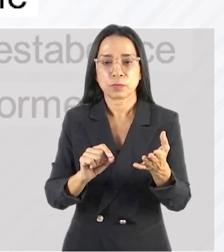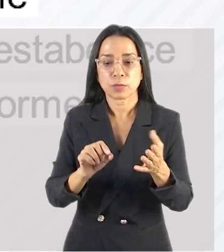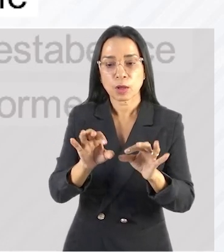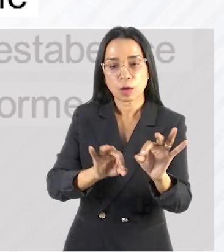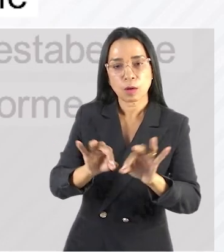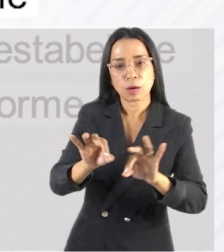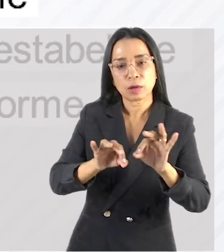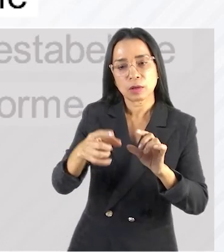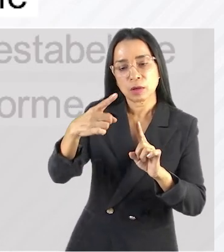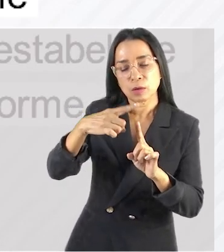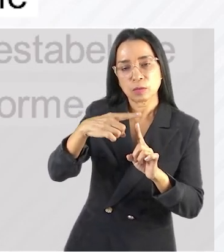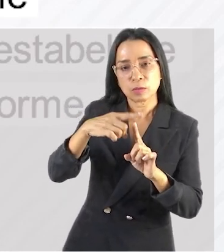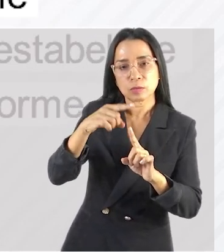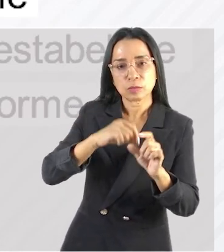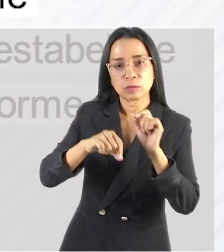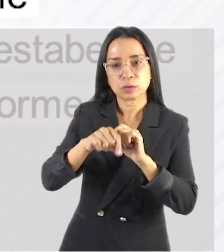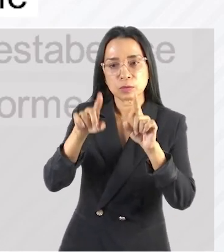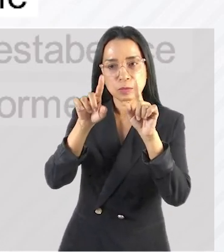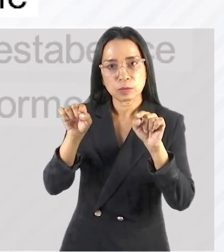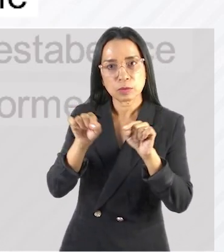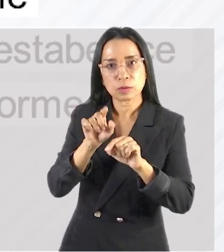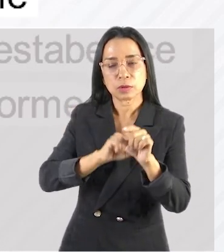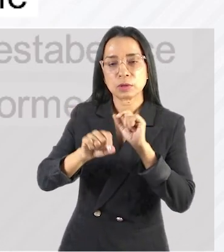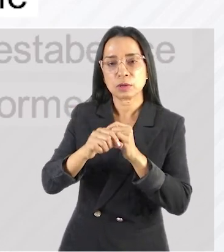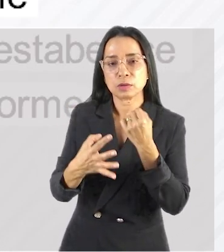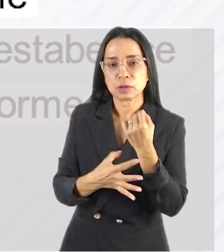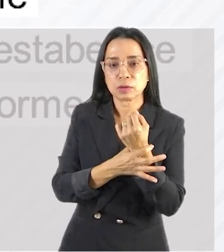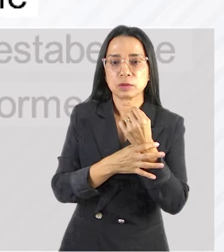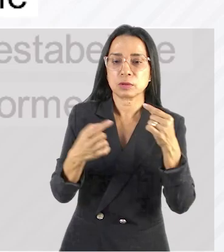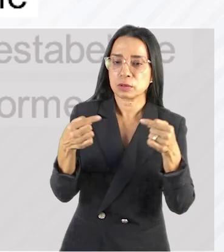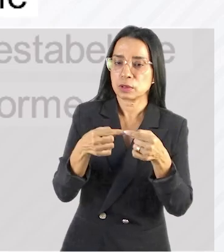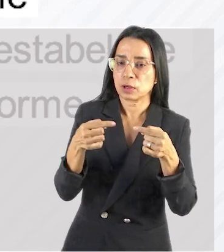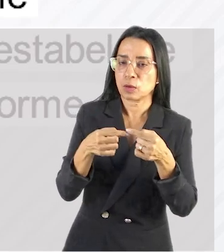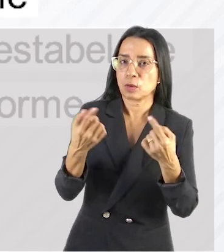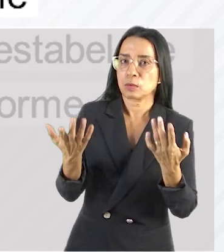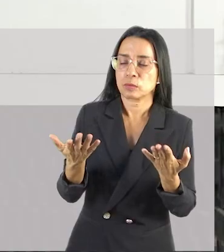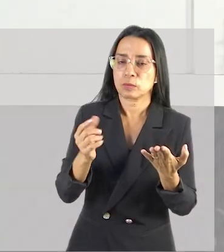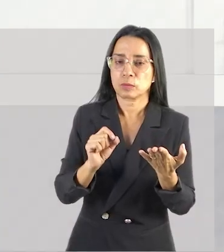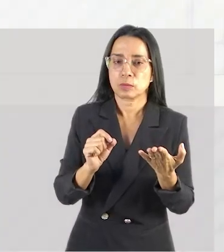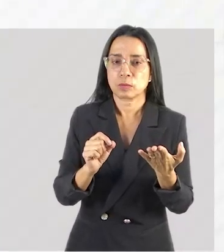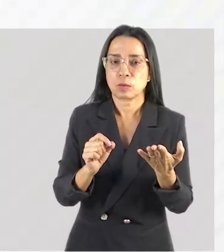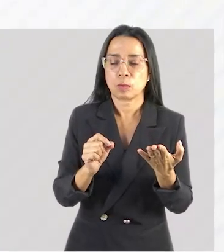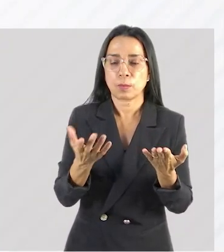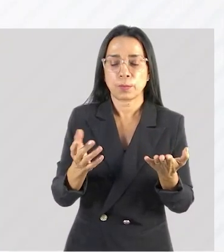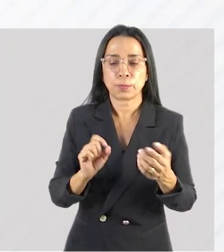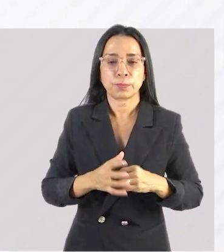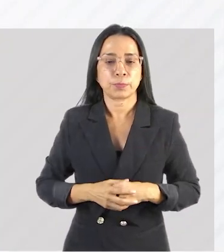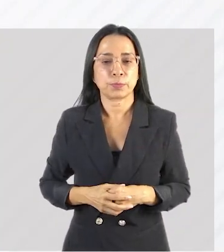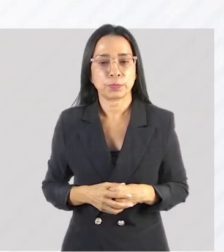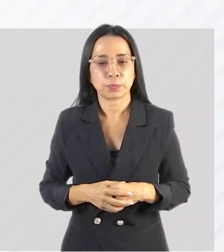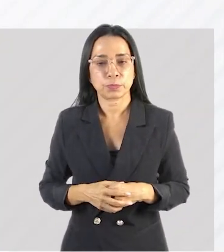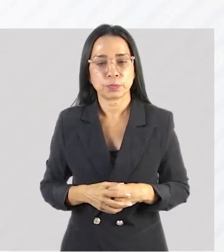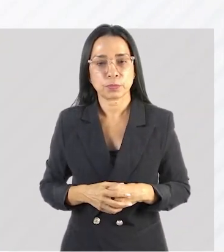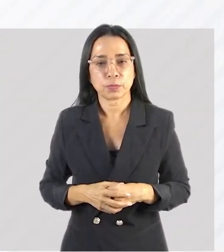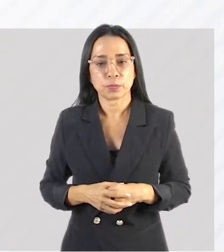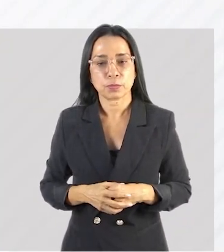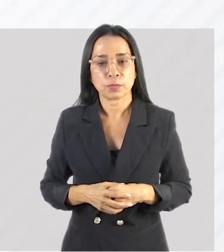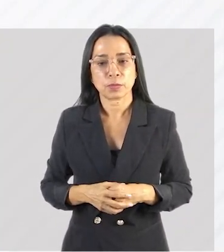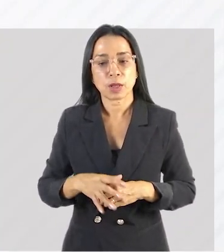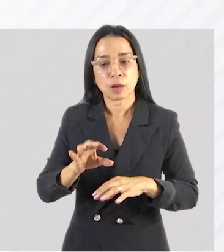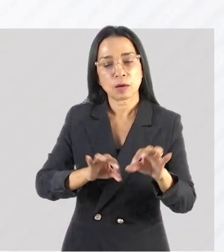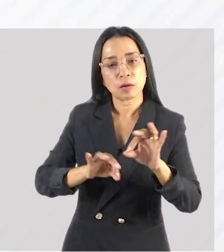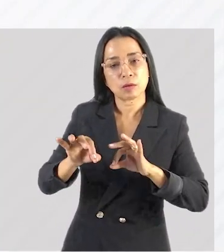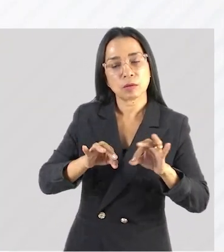estabelece o padrão de triângulo de segurança conforme o modelo. Para construí-lo é necessário conhecer